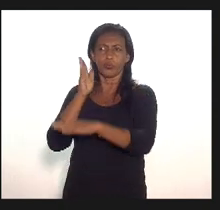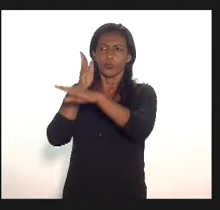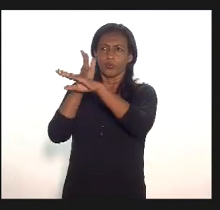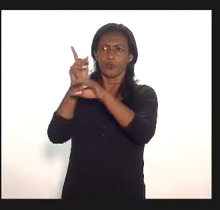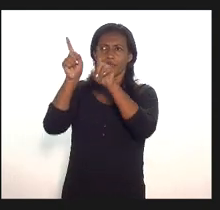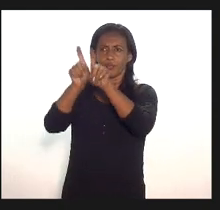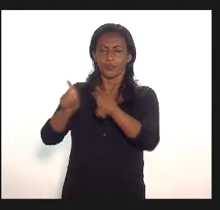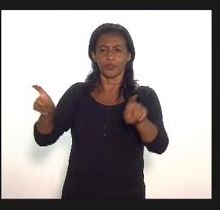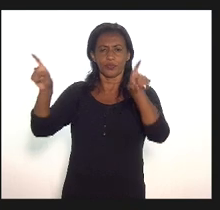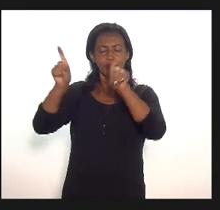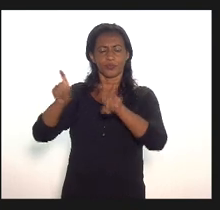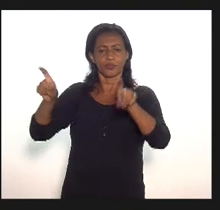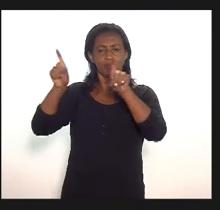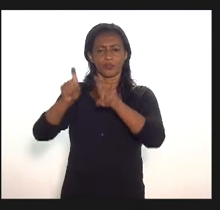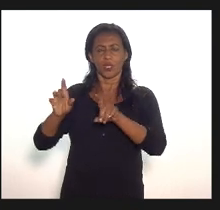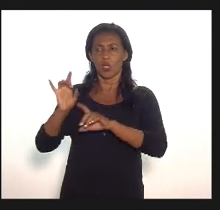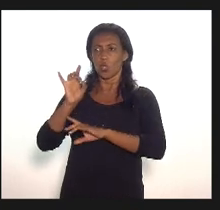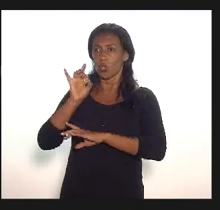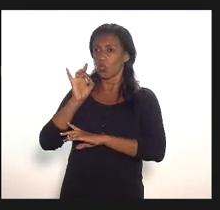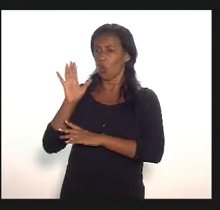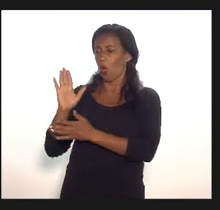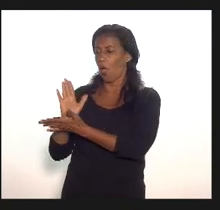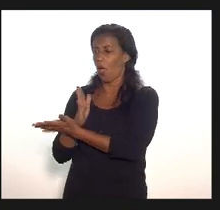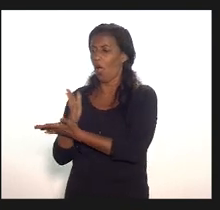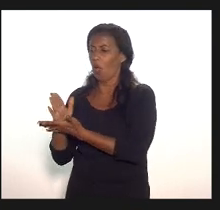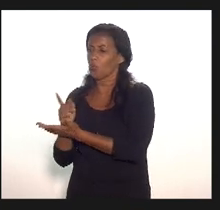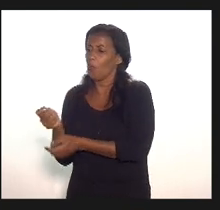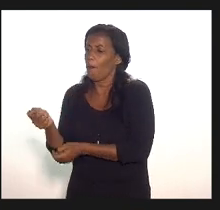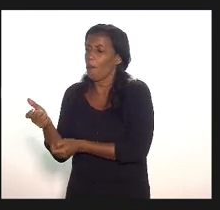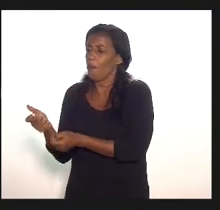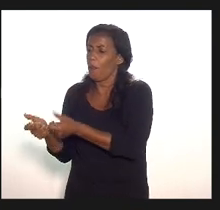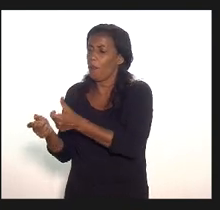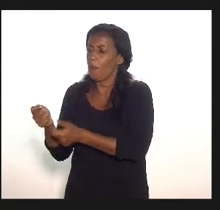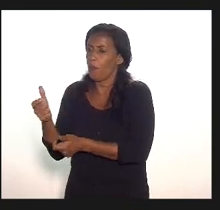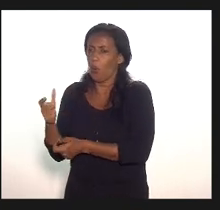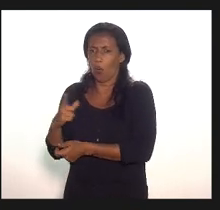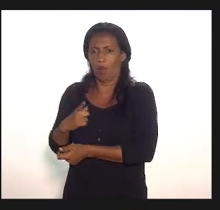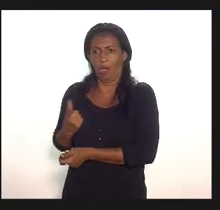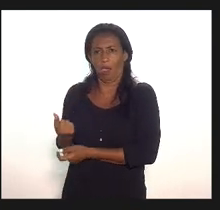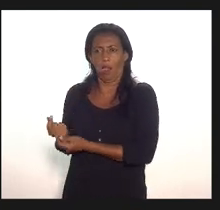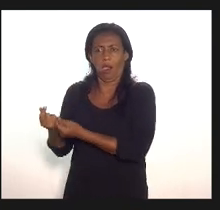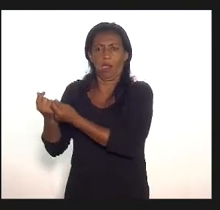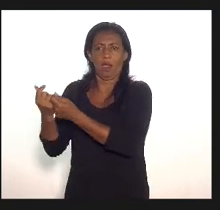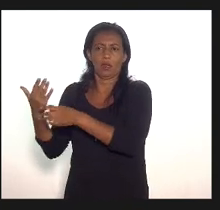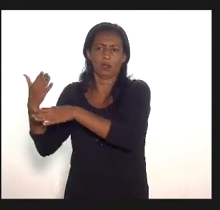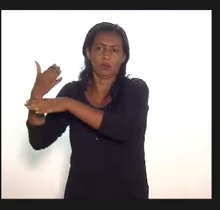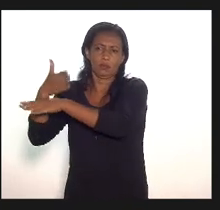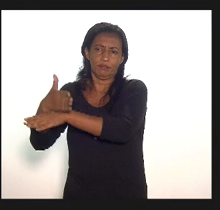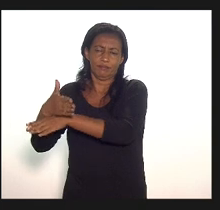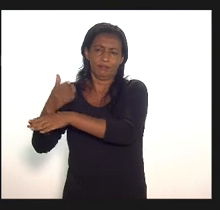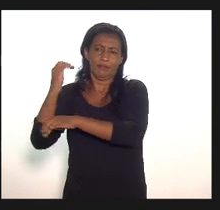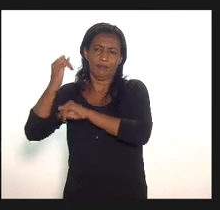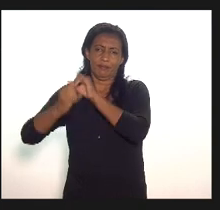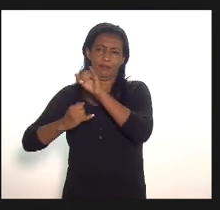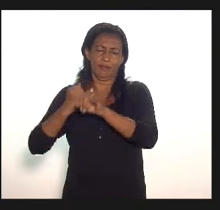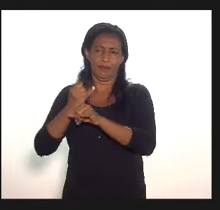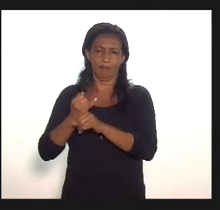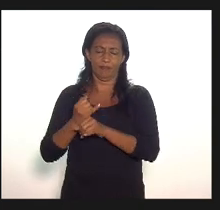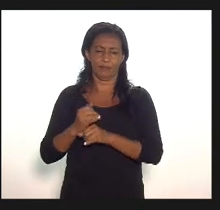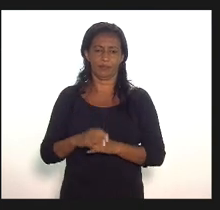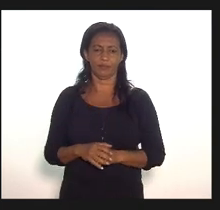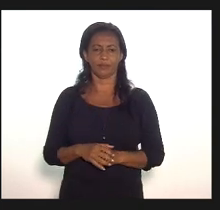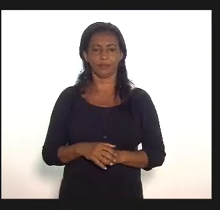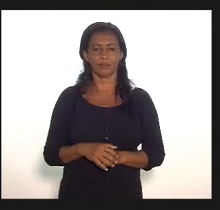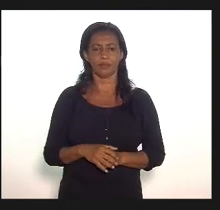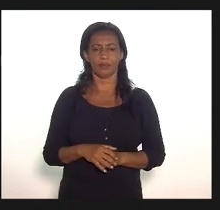rede e não apenas para alguns poucos que possuem condições de acesso regular à internet.